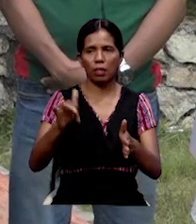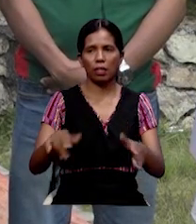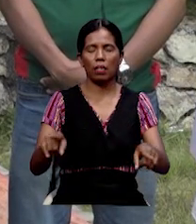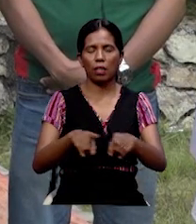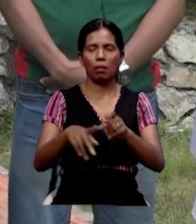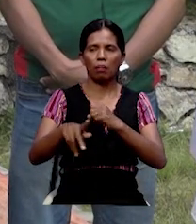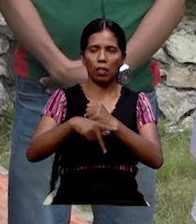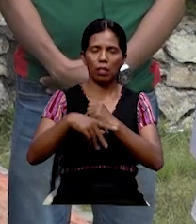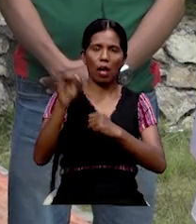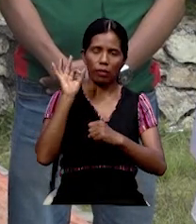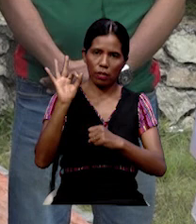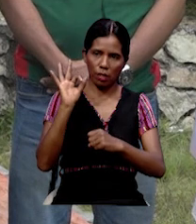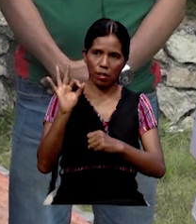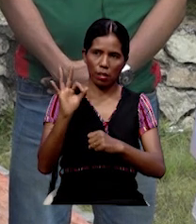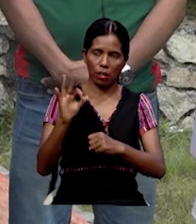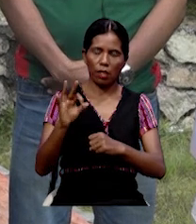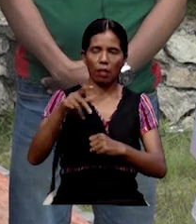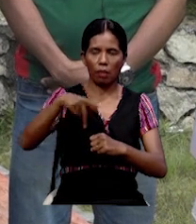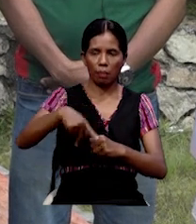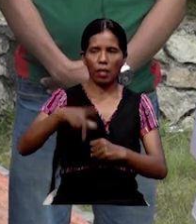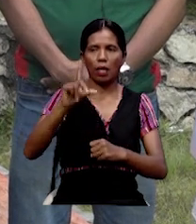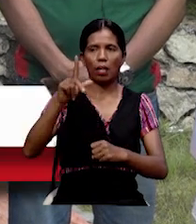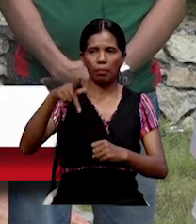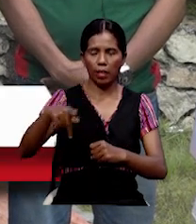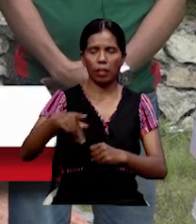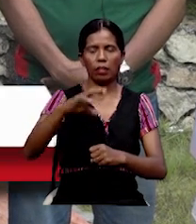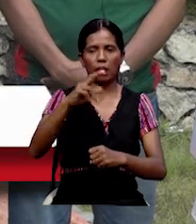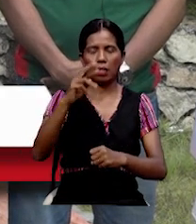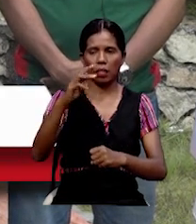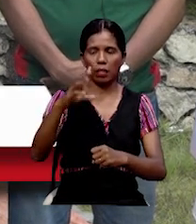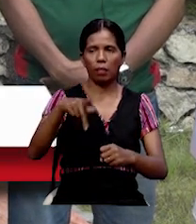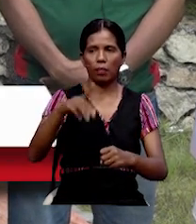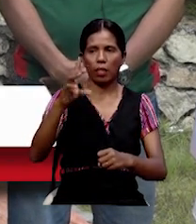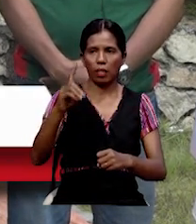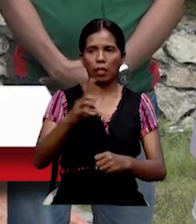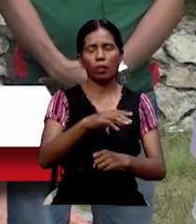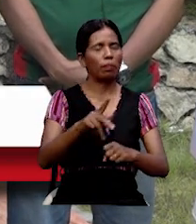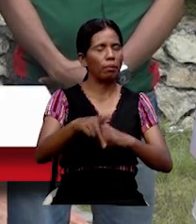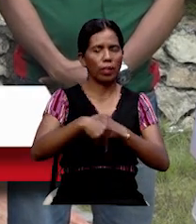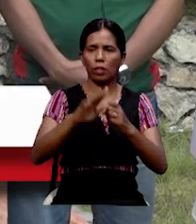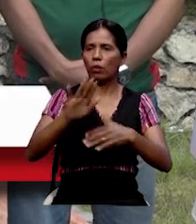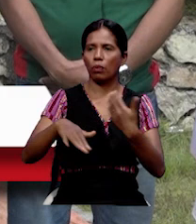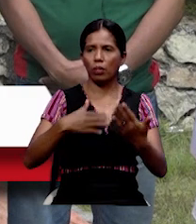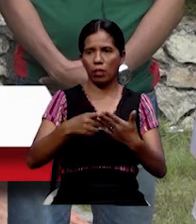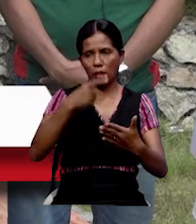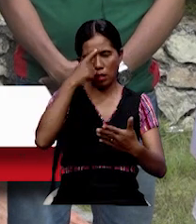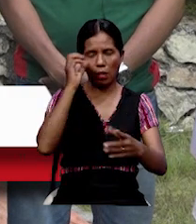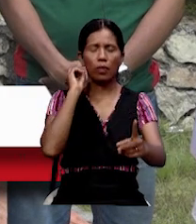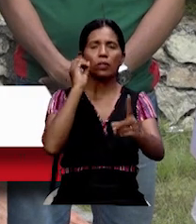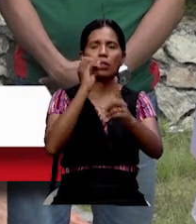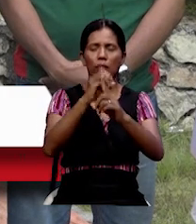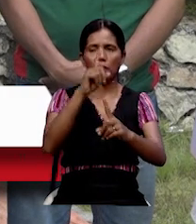Fertelin, PLP, Senate, PD, e partido ototo. Tamba positivo